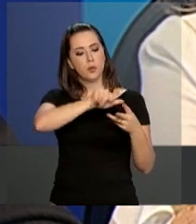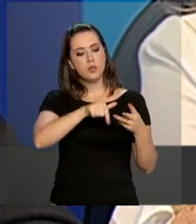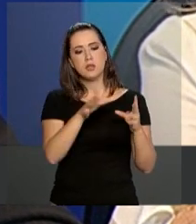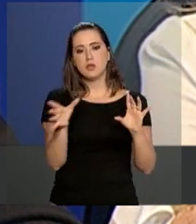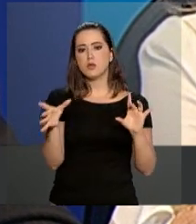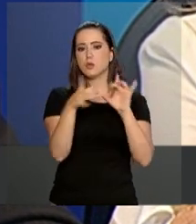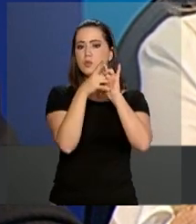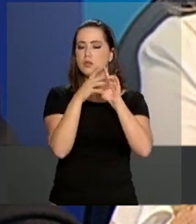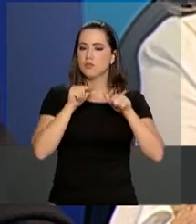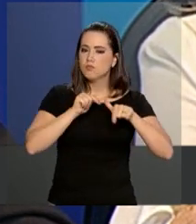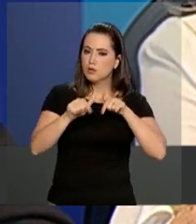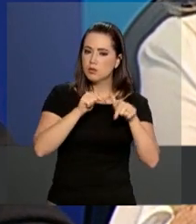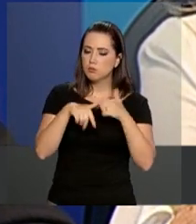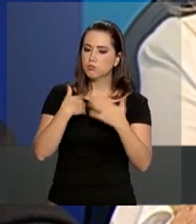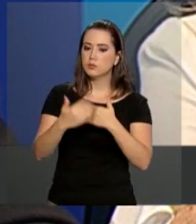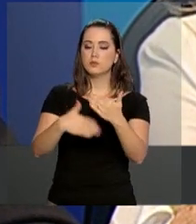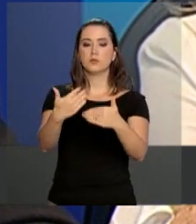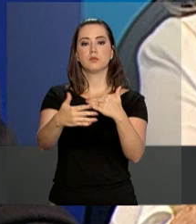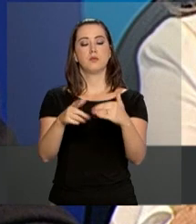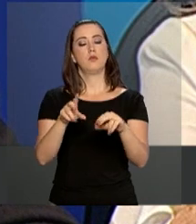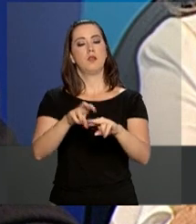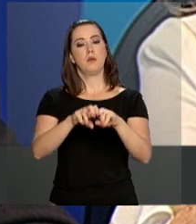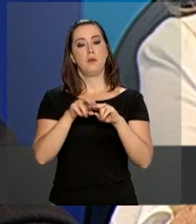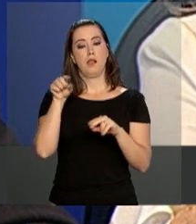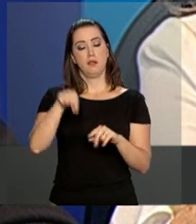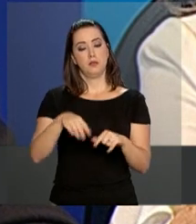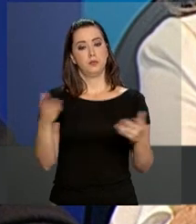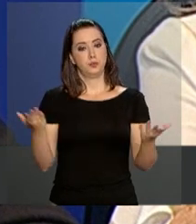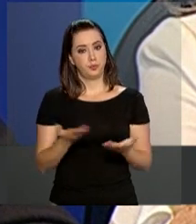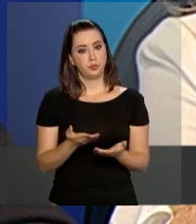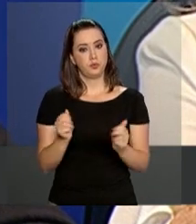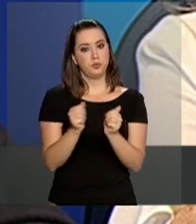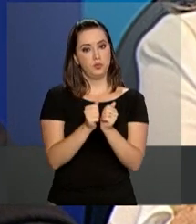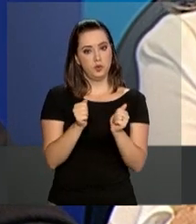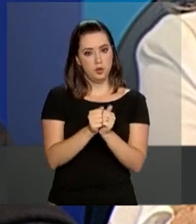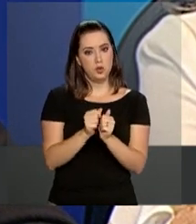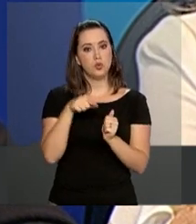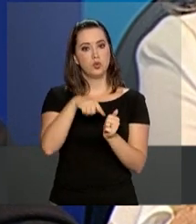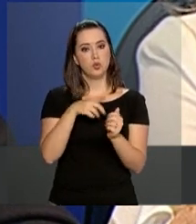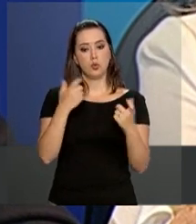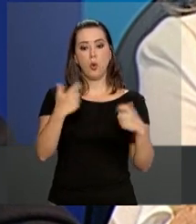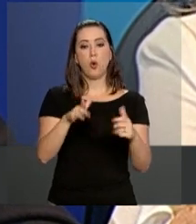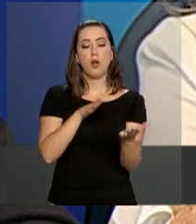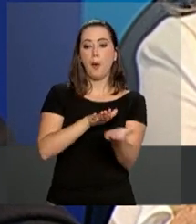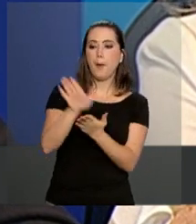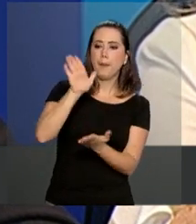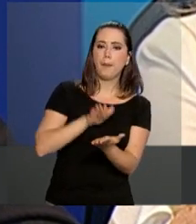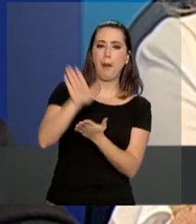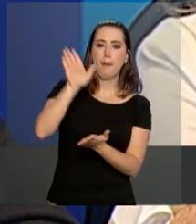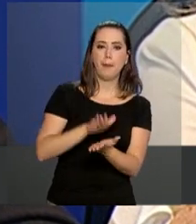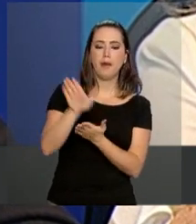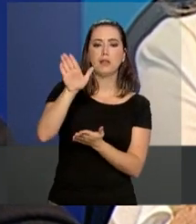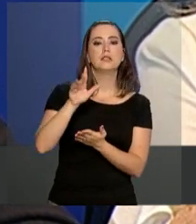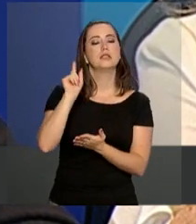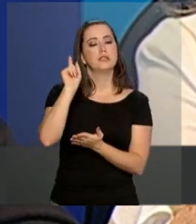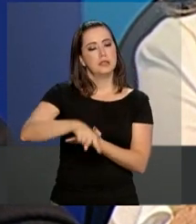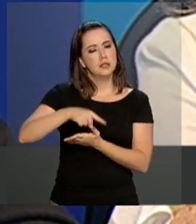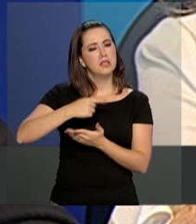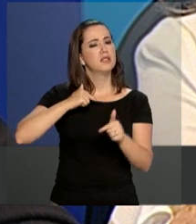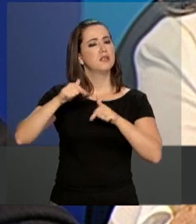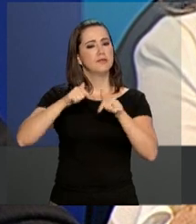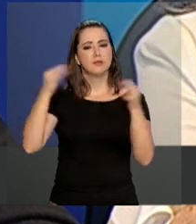trabalharam até estão trabalhando ainda neste momento junto com a gráfica também que tem uma execução é